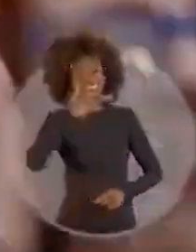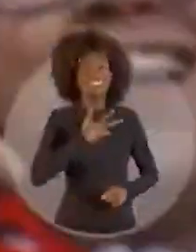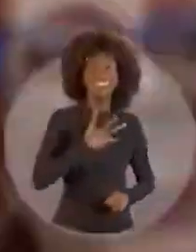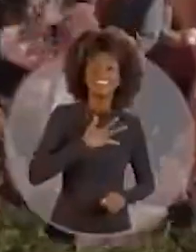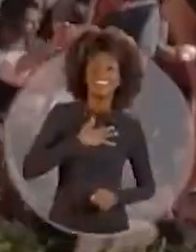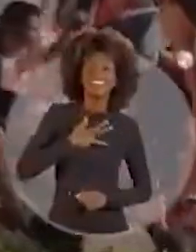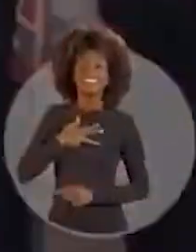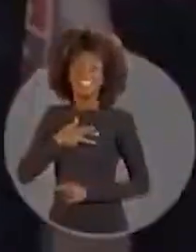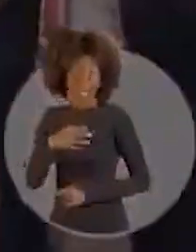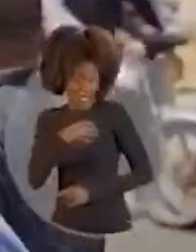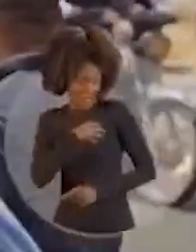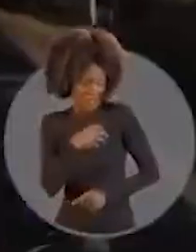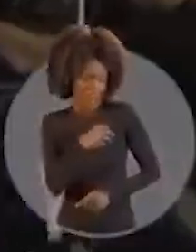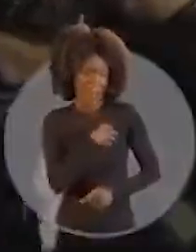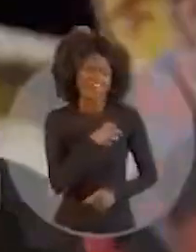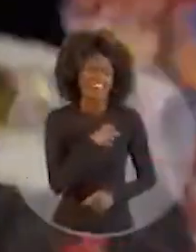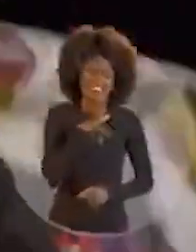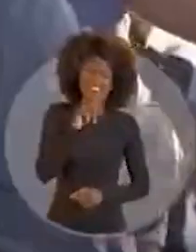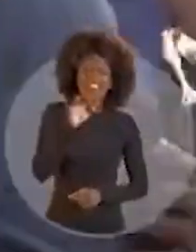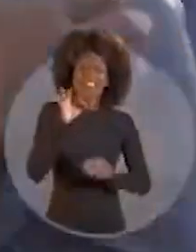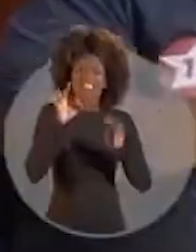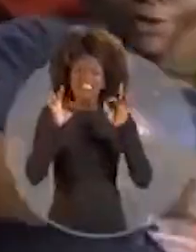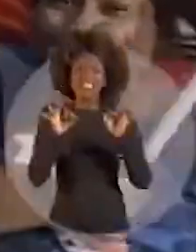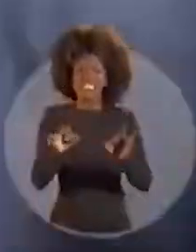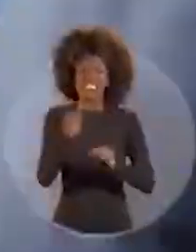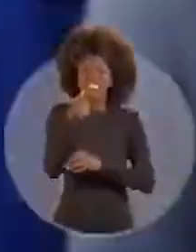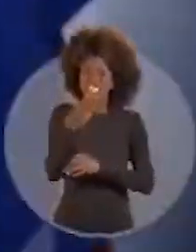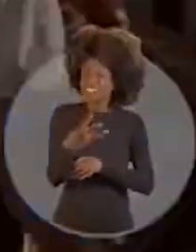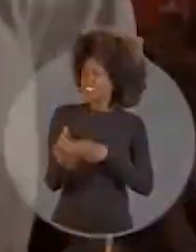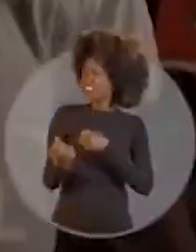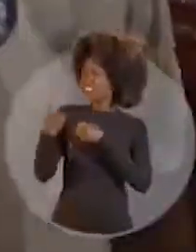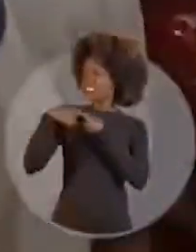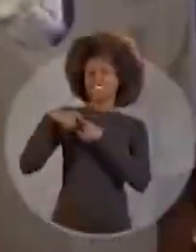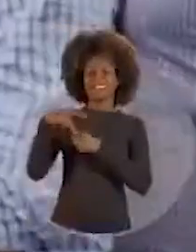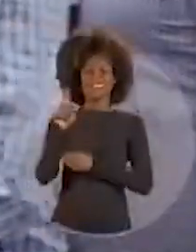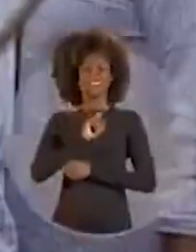Jerônimo, Jerônimo é Lula. Bahia vai com 13 sem